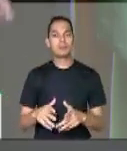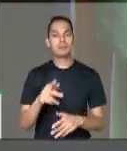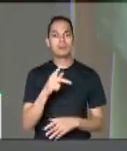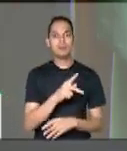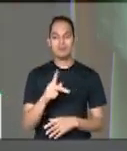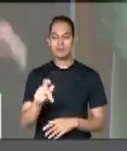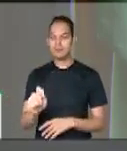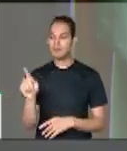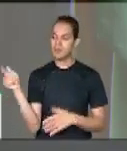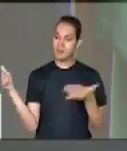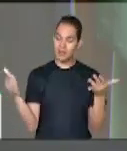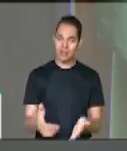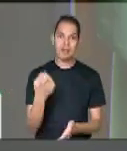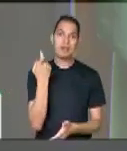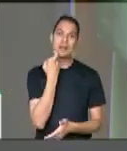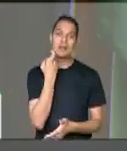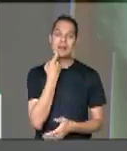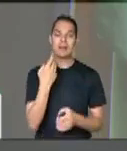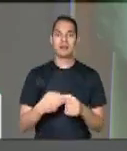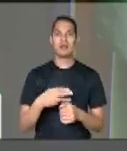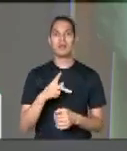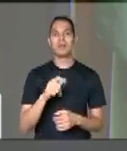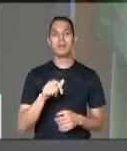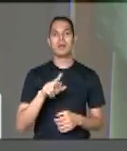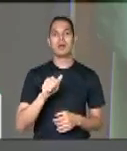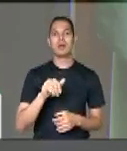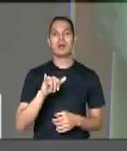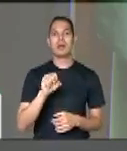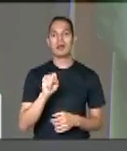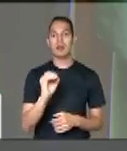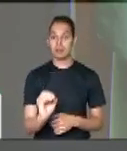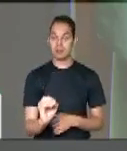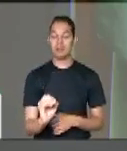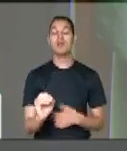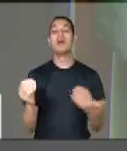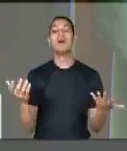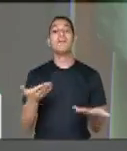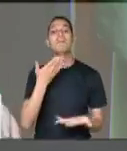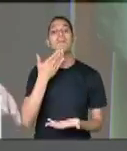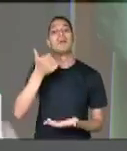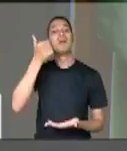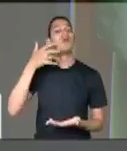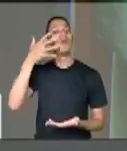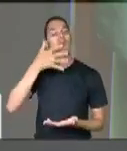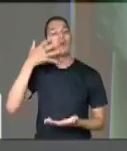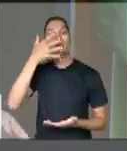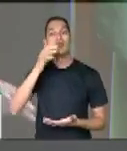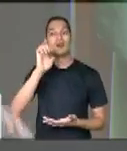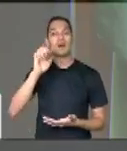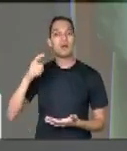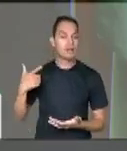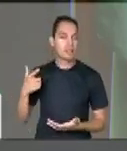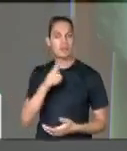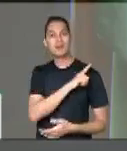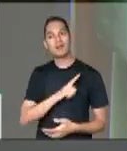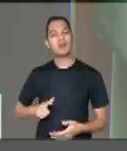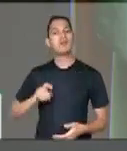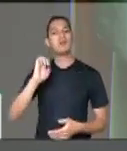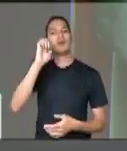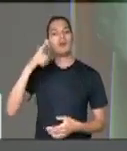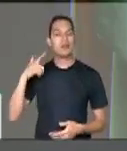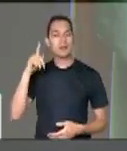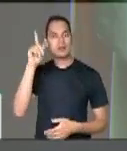participou, sexta-feira, município de Paraíso, eu prefiro ficar com o discurso do ex-governador, ex-deputado federal e atual